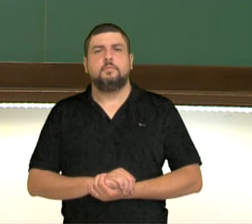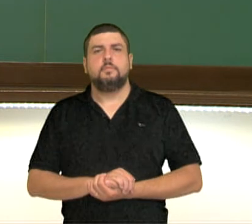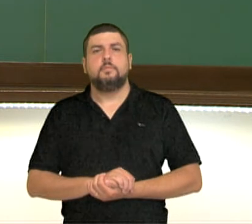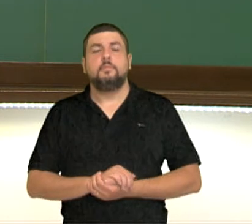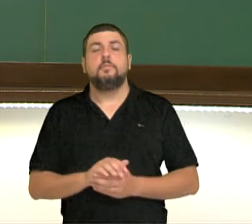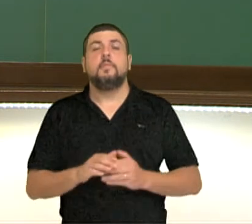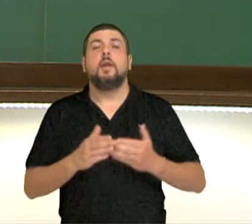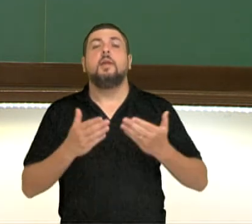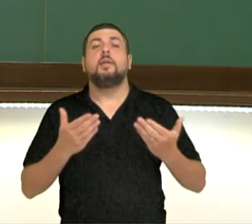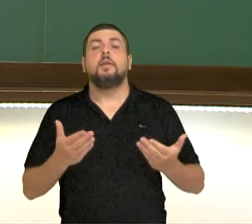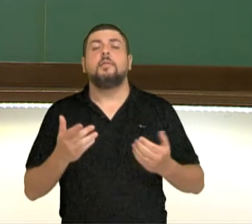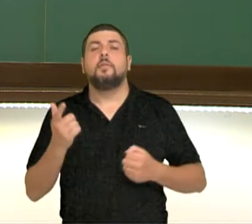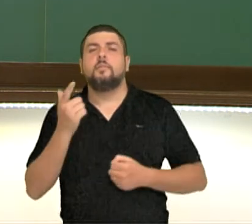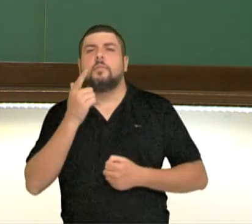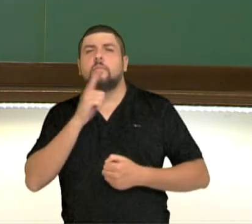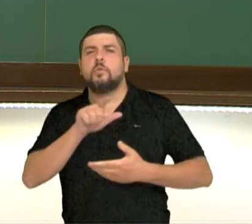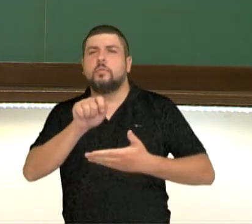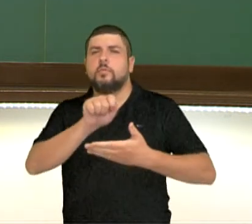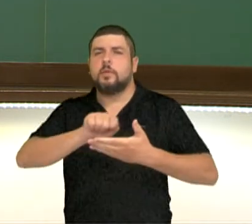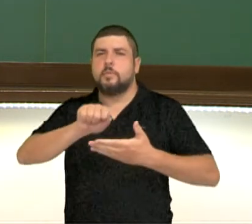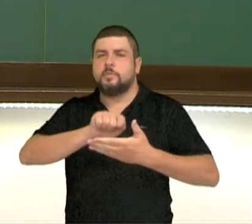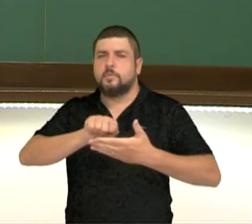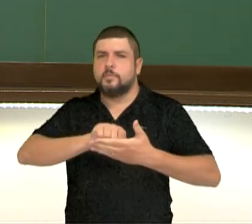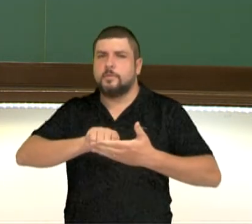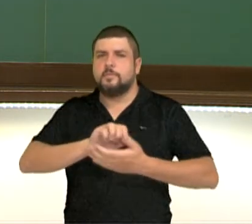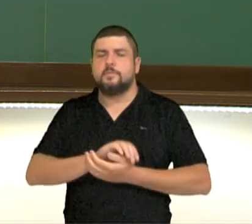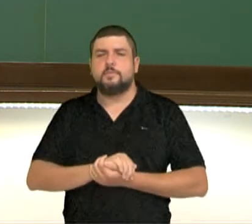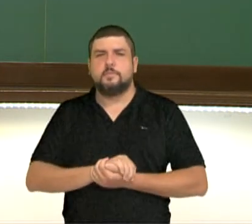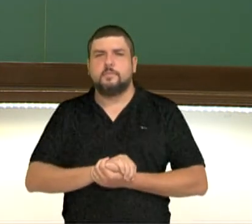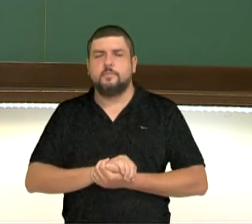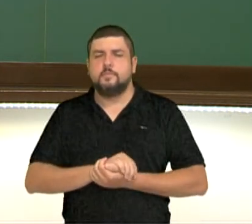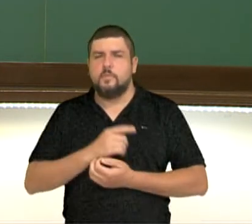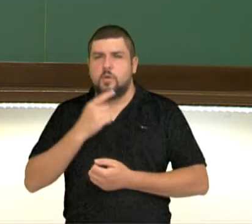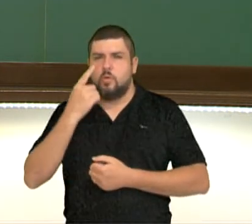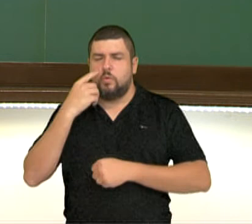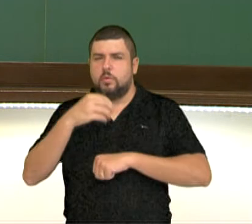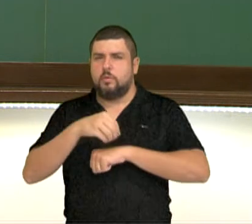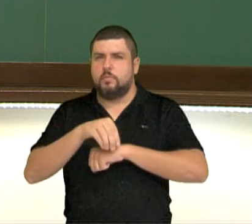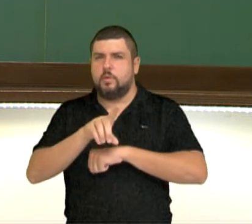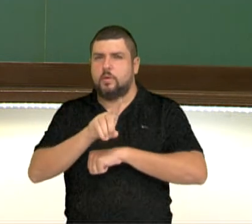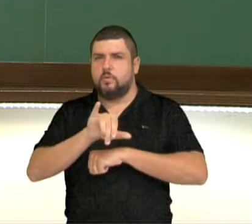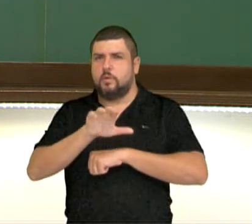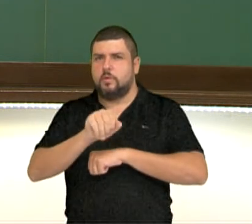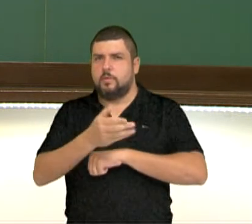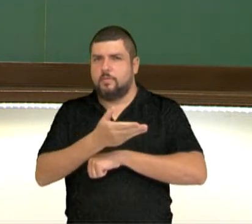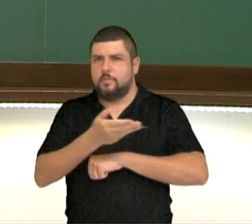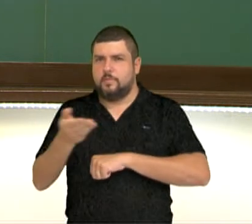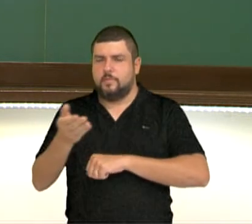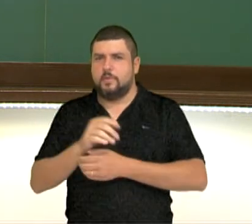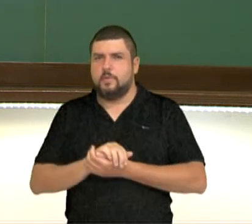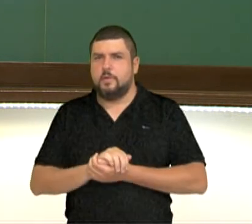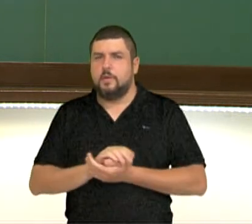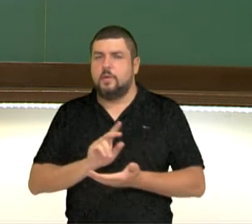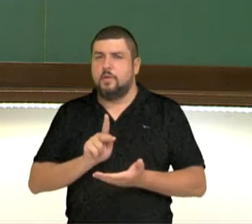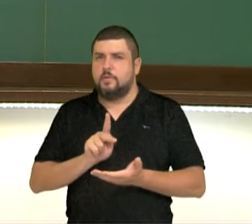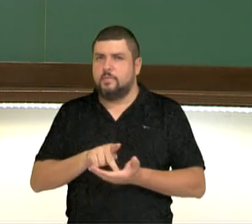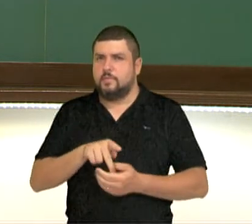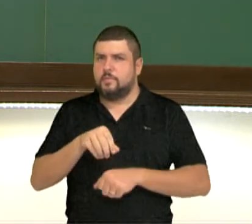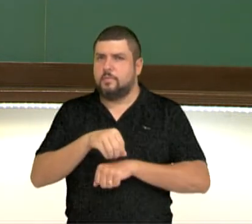E aí, meus queridos, conseguiram resolver? Cara, eu vou dar uma dica para vocês aqui. É uma dica que vale, na verdade, para a